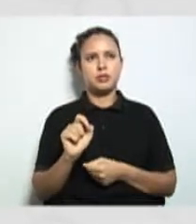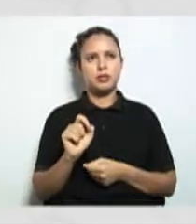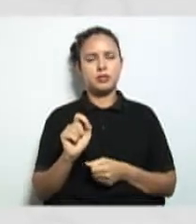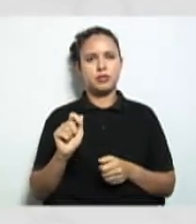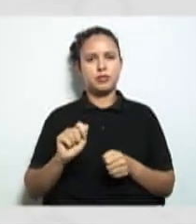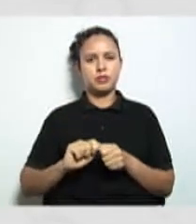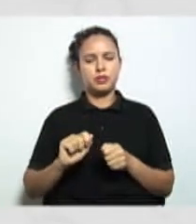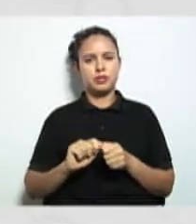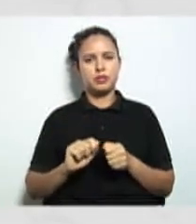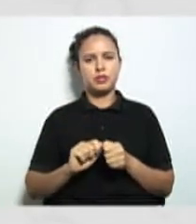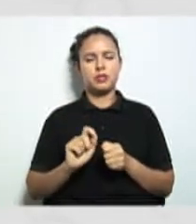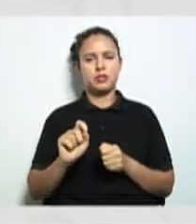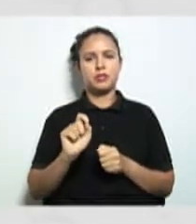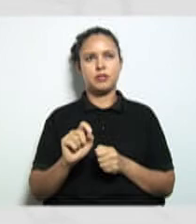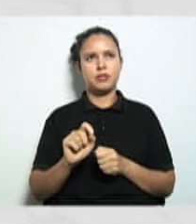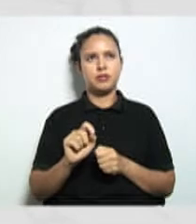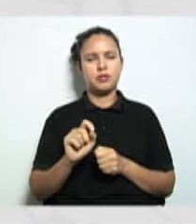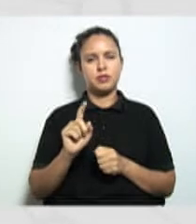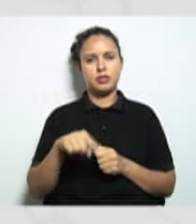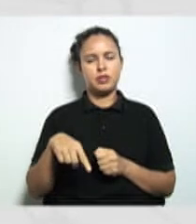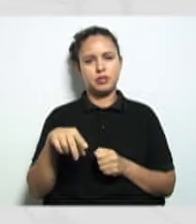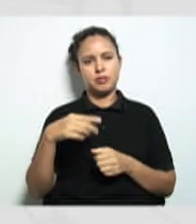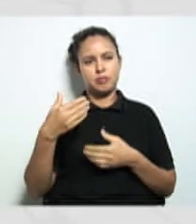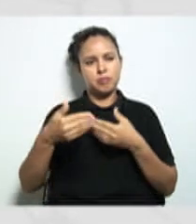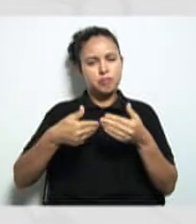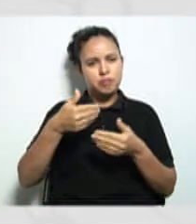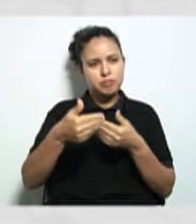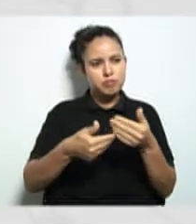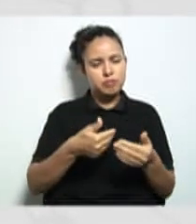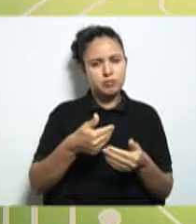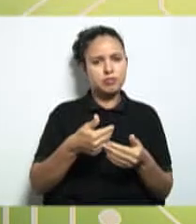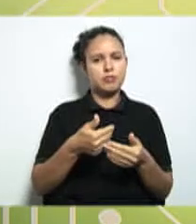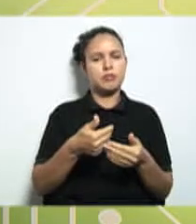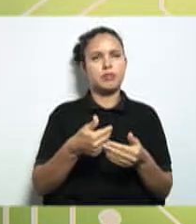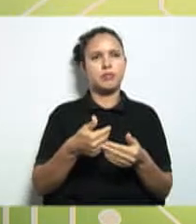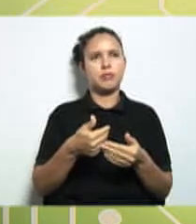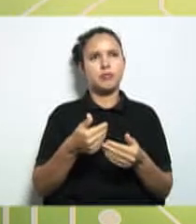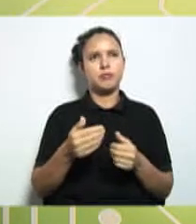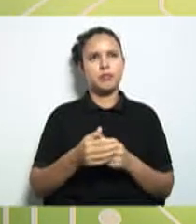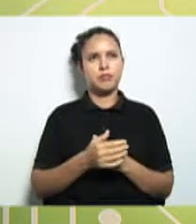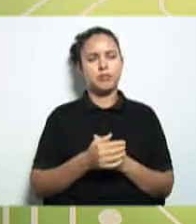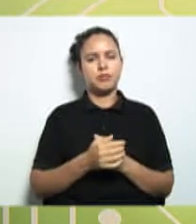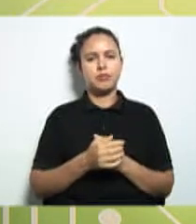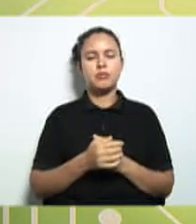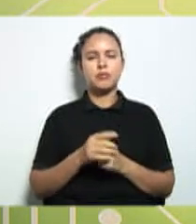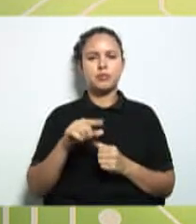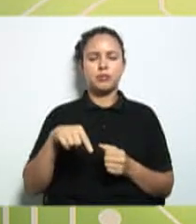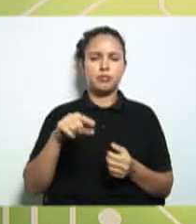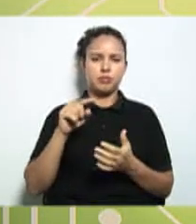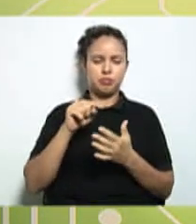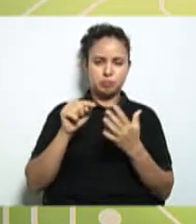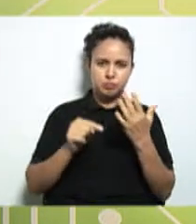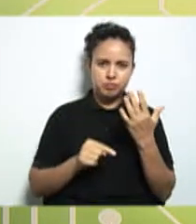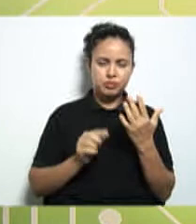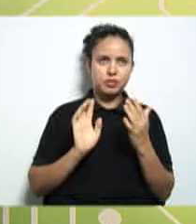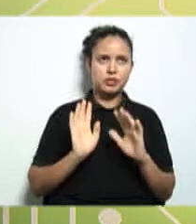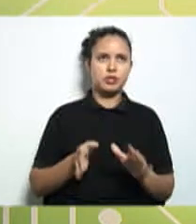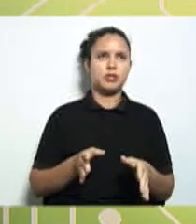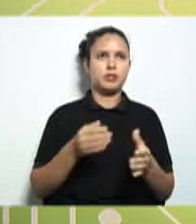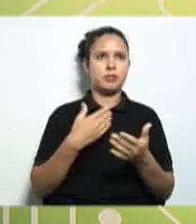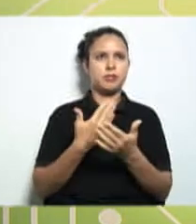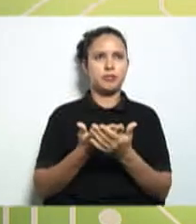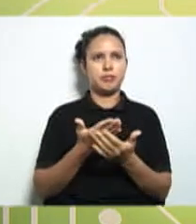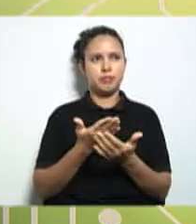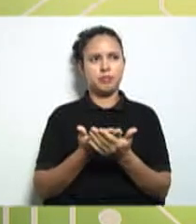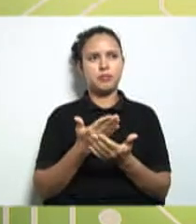fazer uma revisão, né, dos pontos que nós já